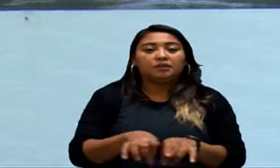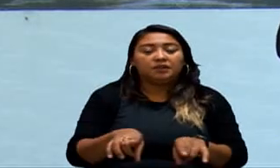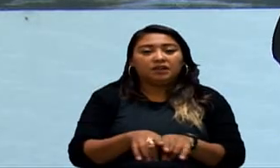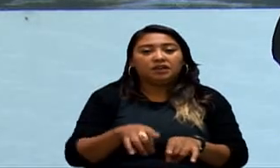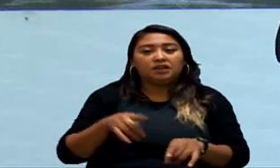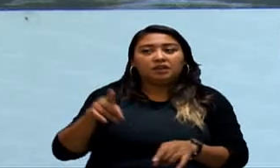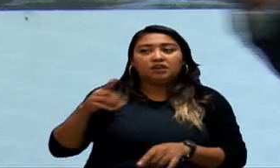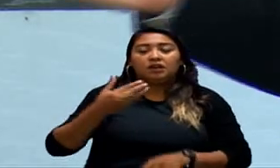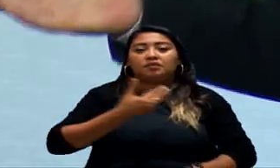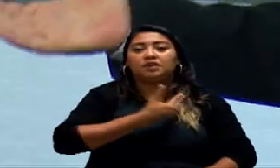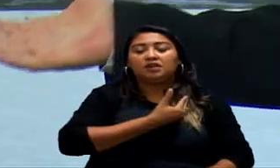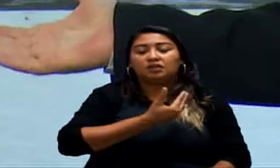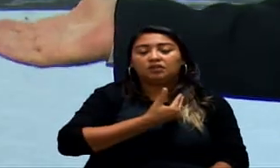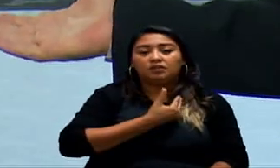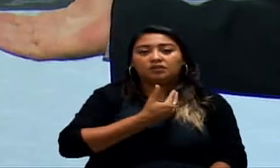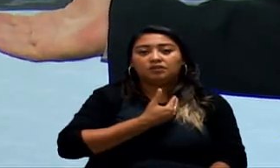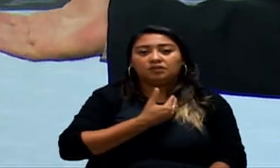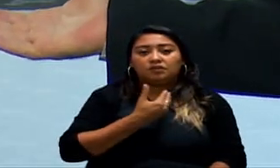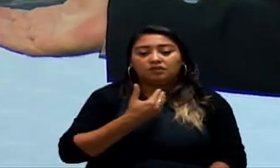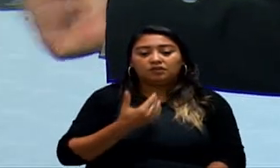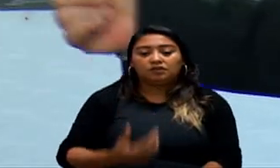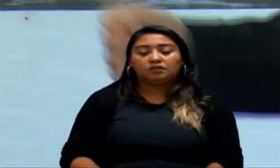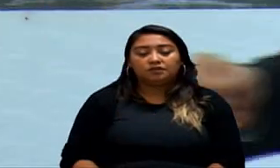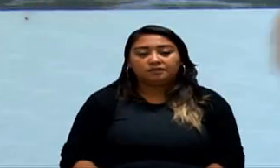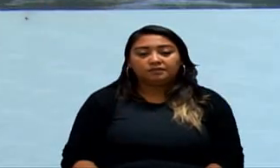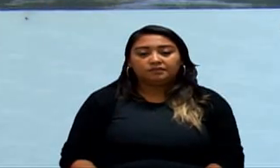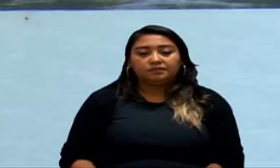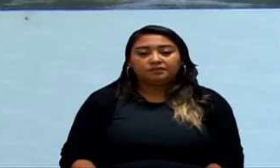ao companheiro Paulo...